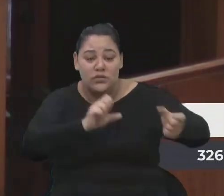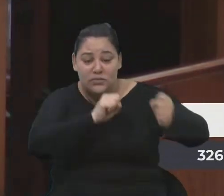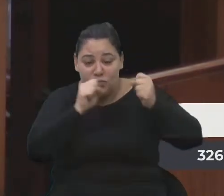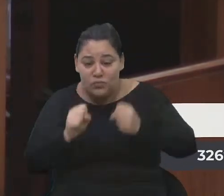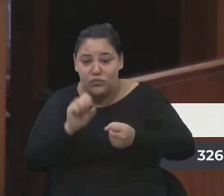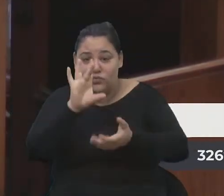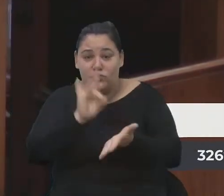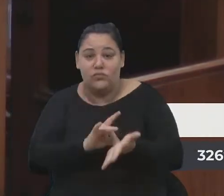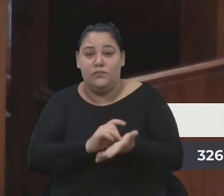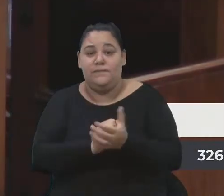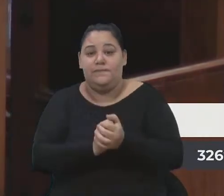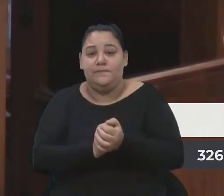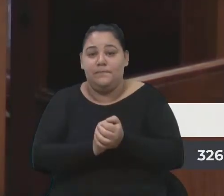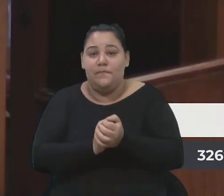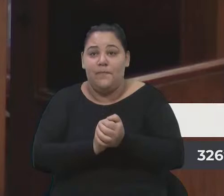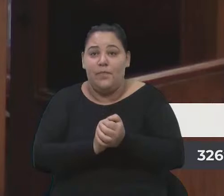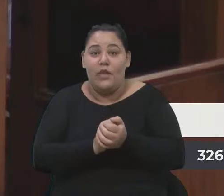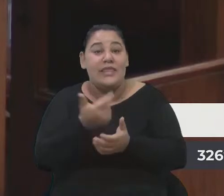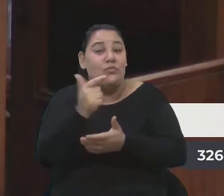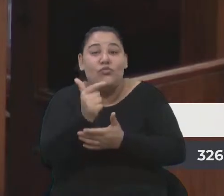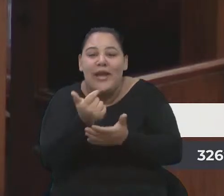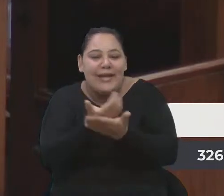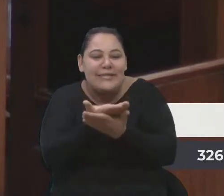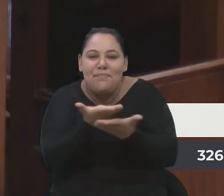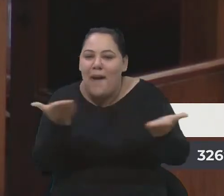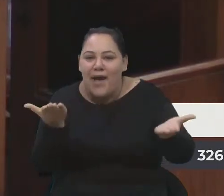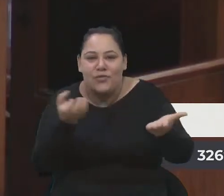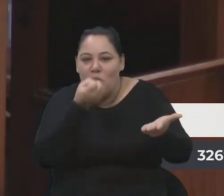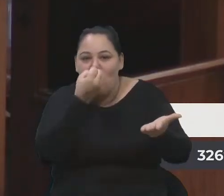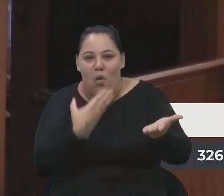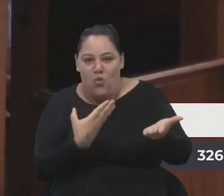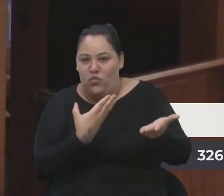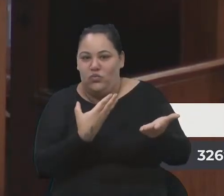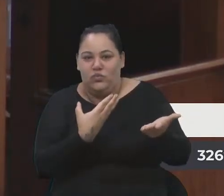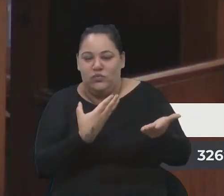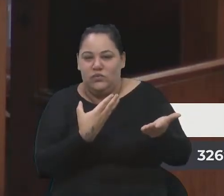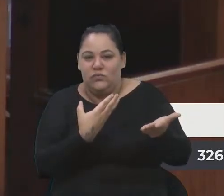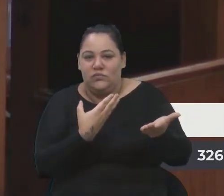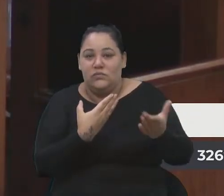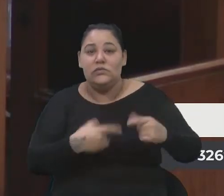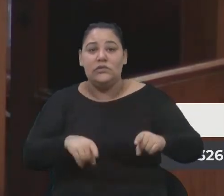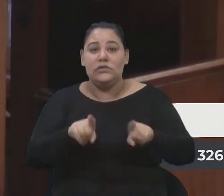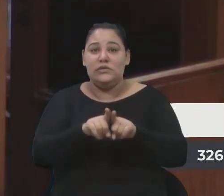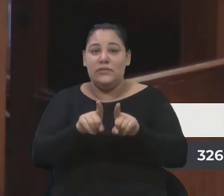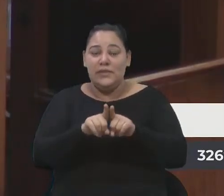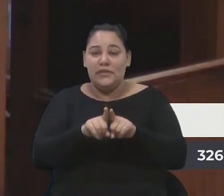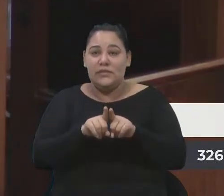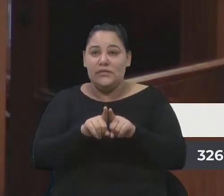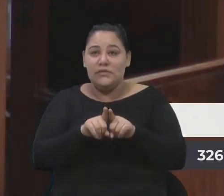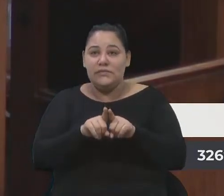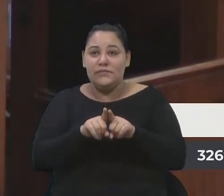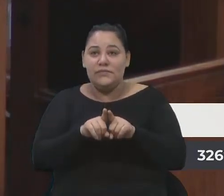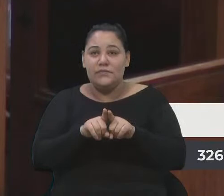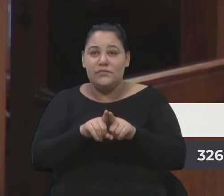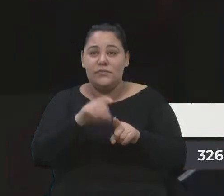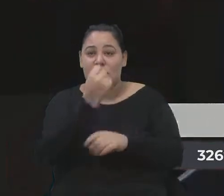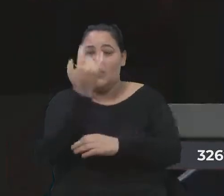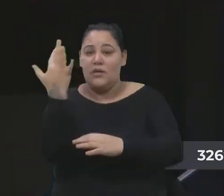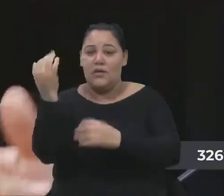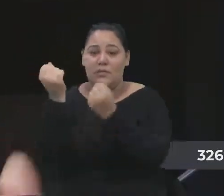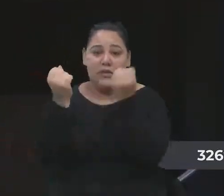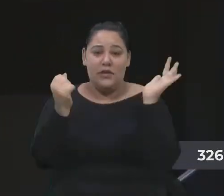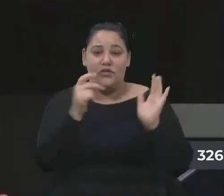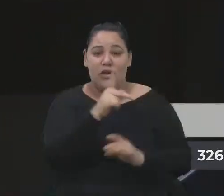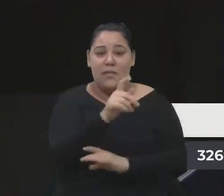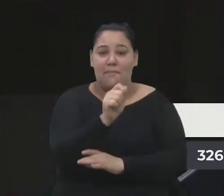realidade. Além de eles não terem espaço suficiente, senhoras e senhores, eles têm o meio ambiente, a Patran,